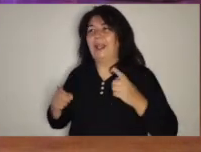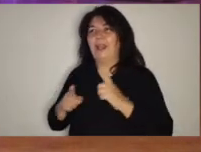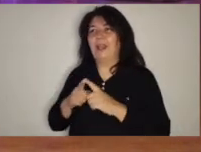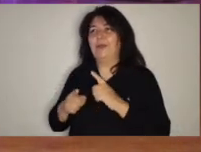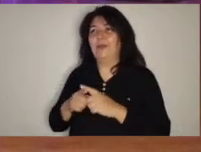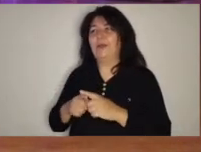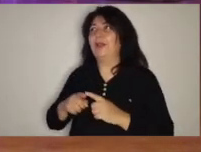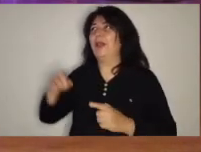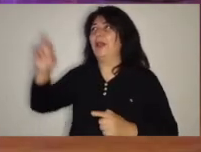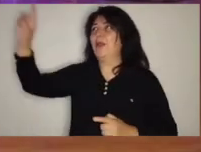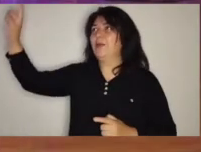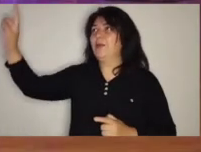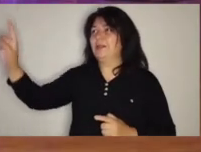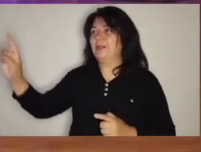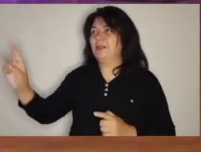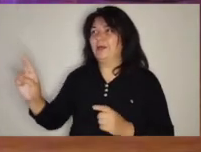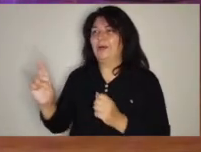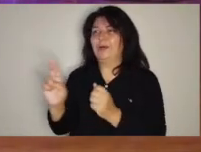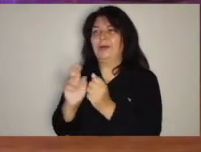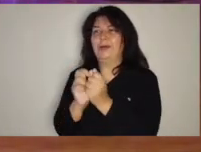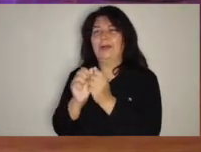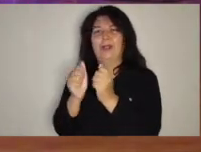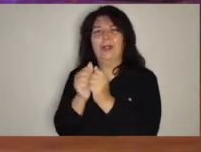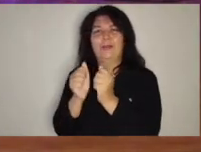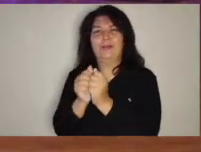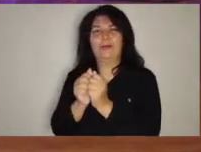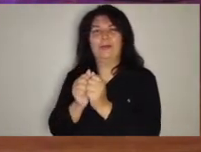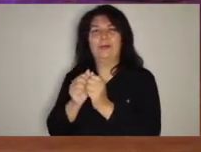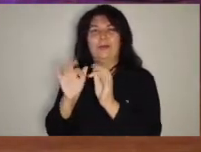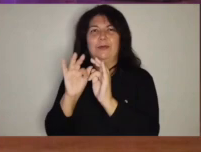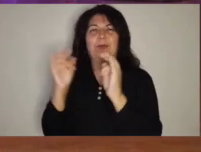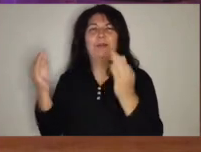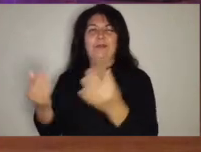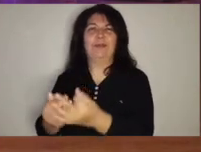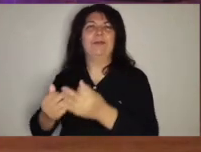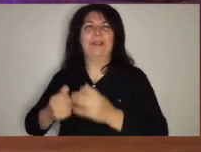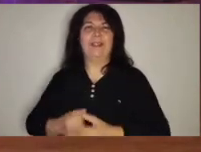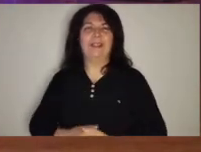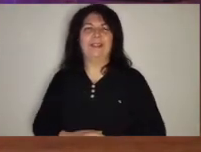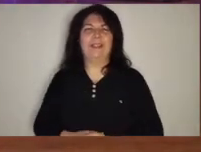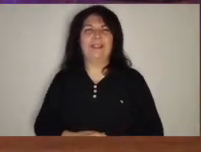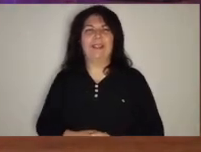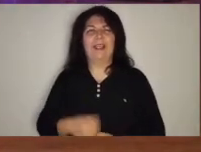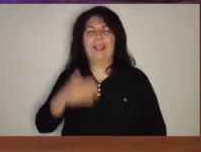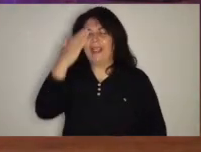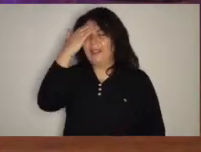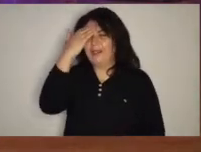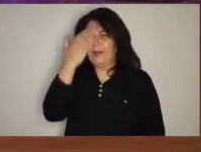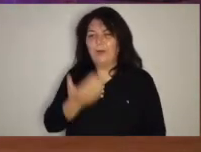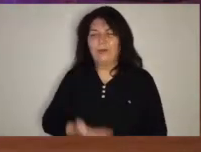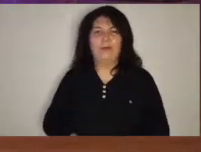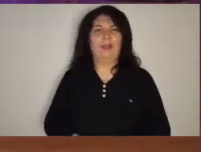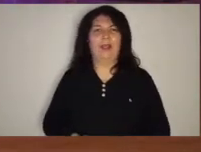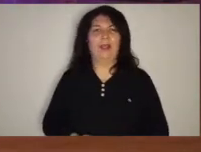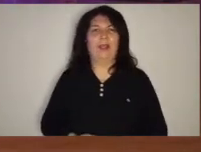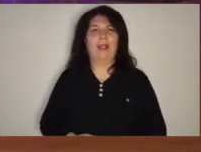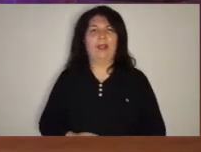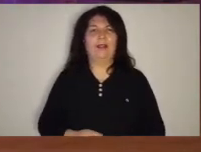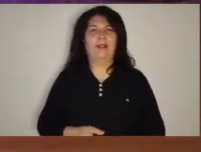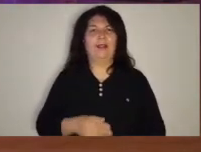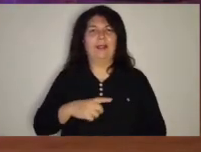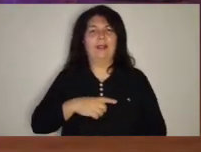veio morar com a gente. Irmãos, em 90 dias a vida dele é transformada. A diferença